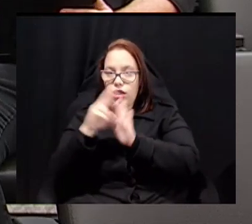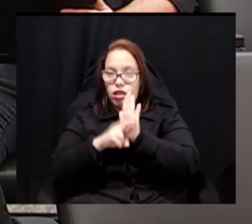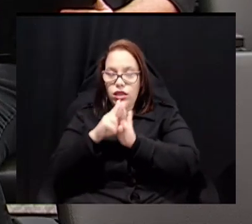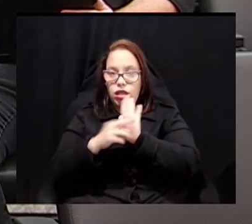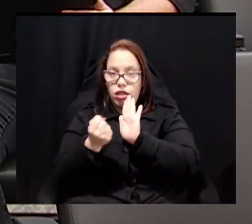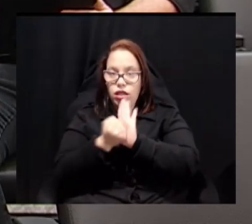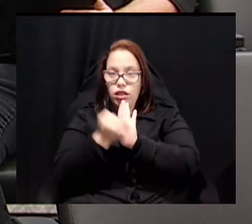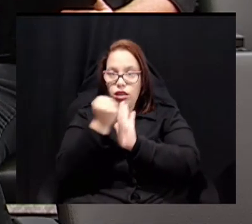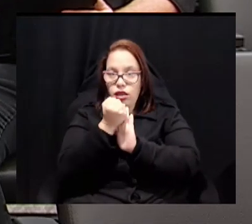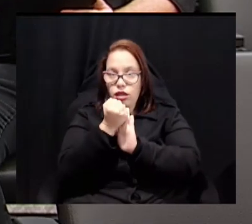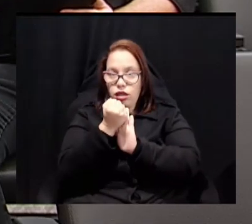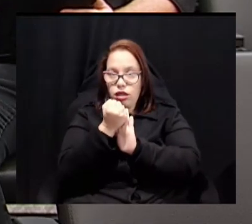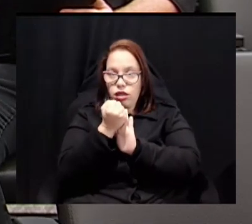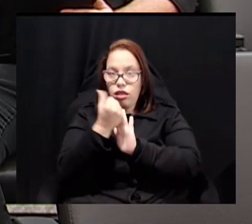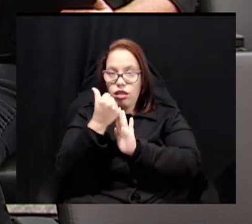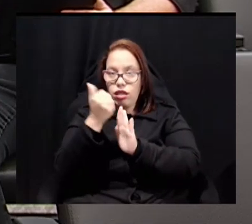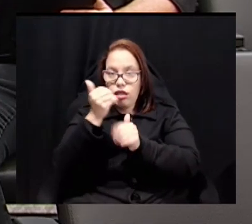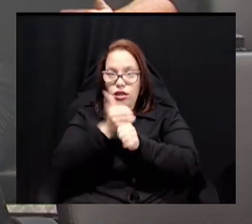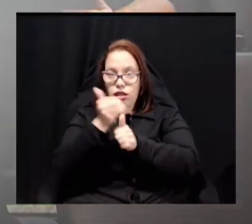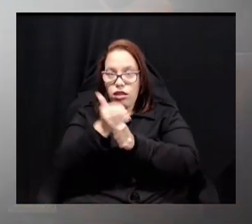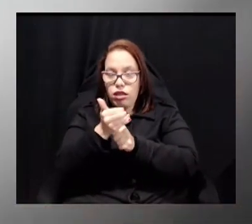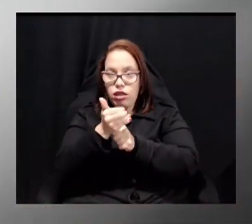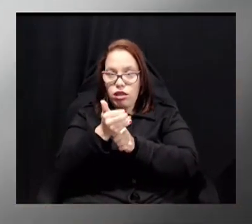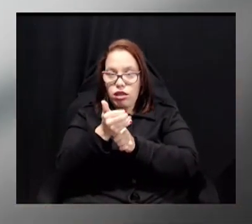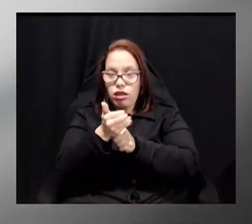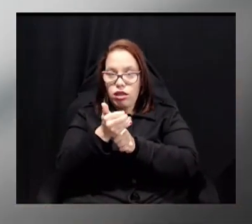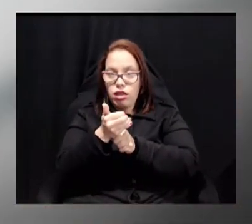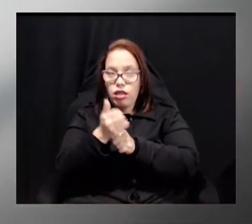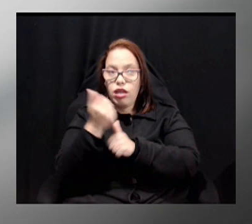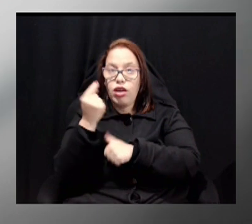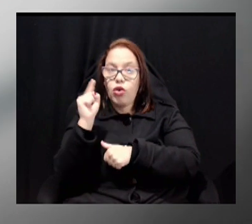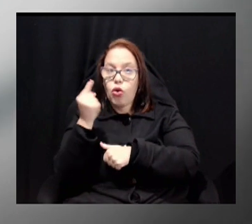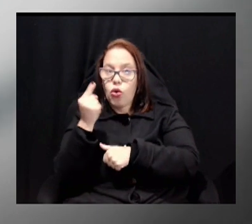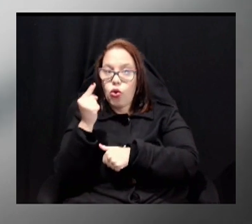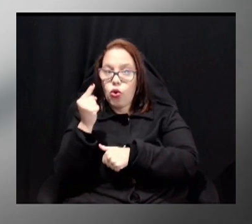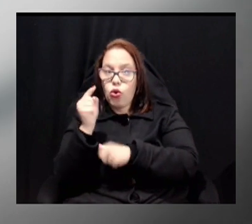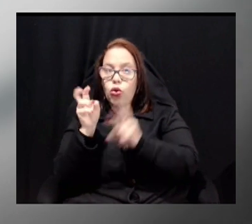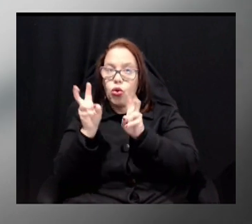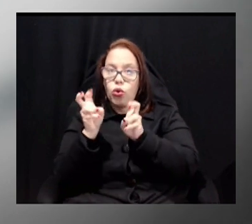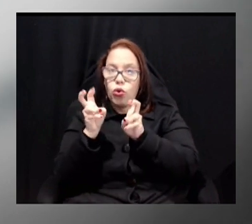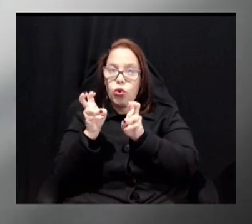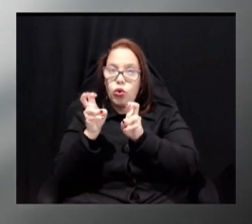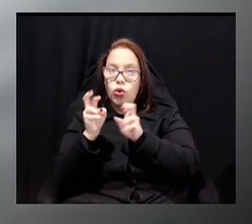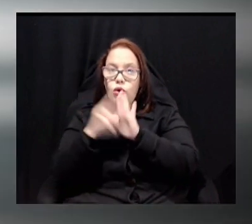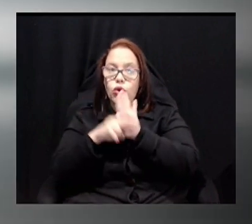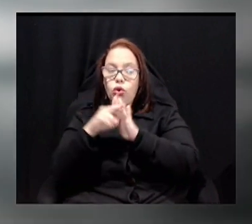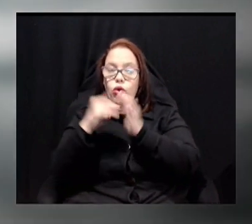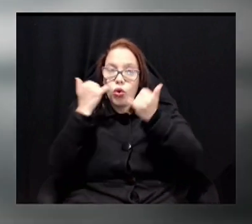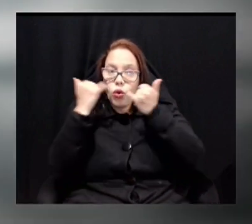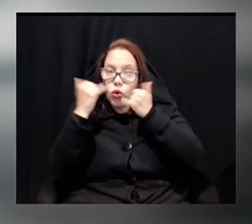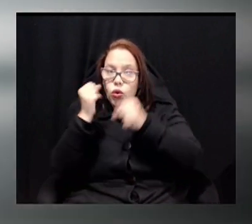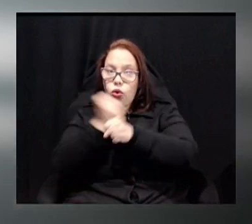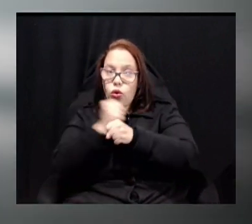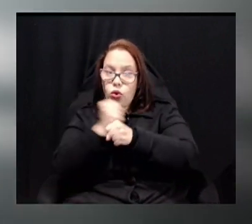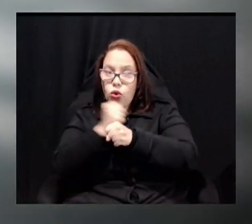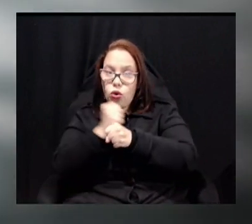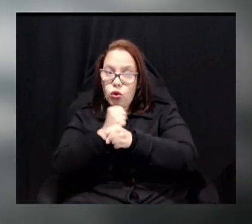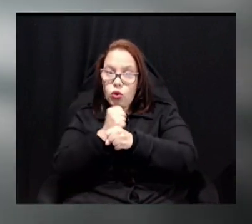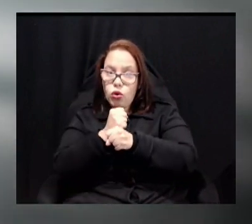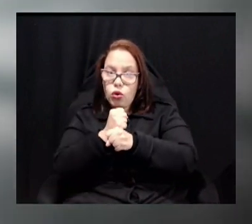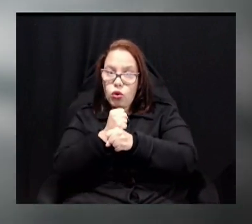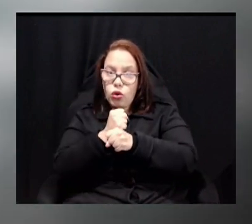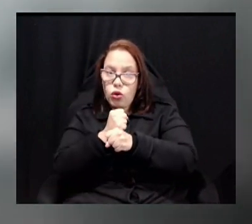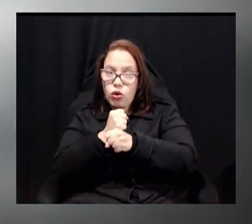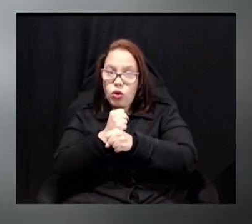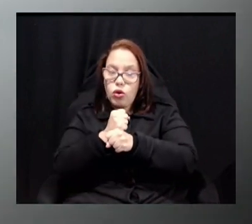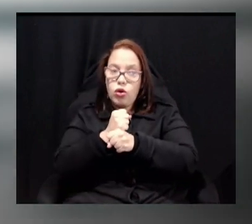nesse seu primeiro mandato. A gente tem um aqui que é sobre... O senhor requer informações sobre o projeto para a obra anti-enchente do